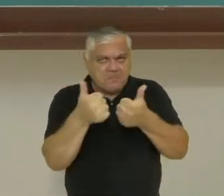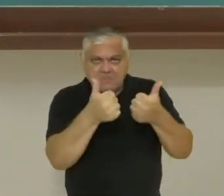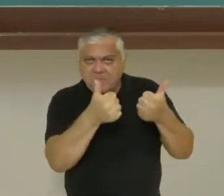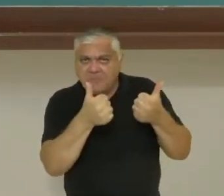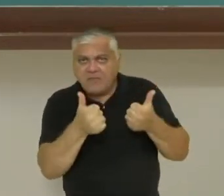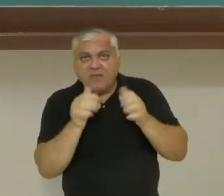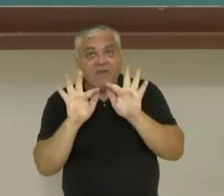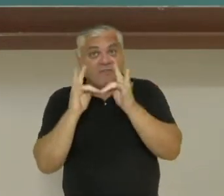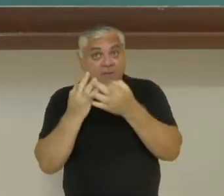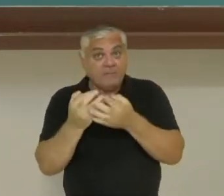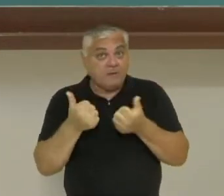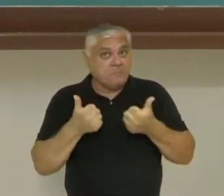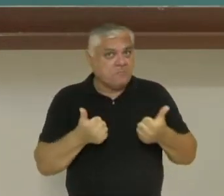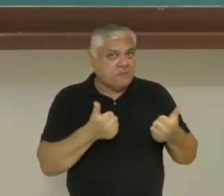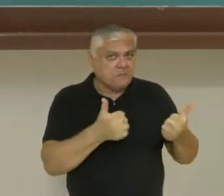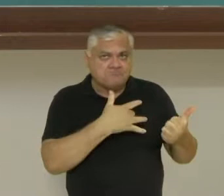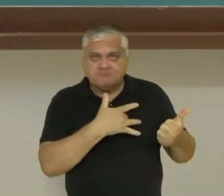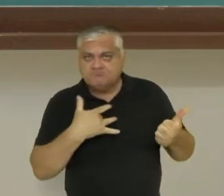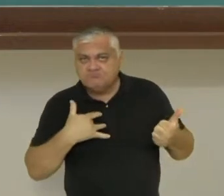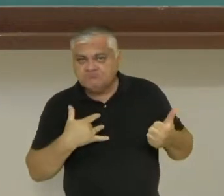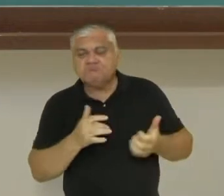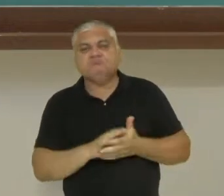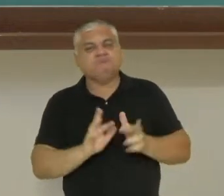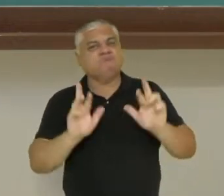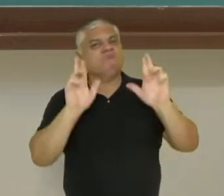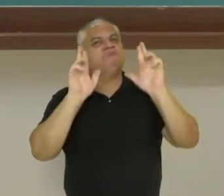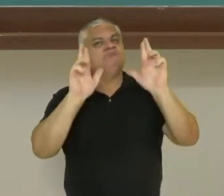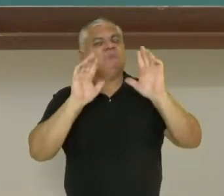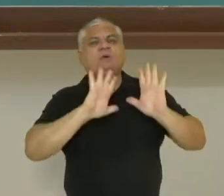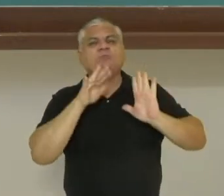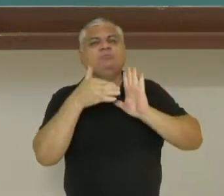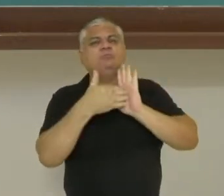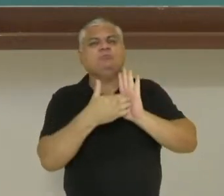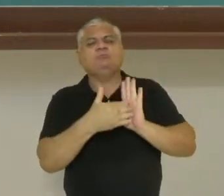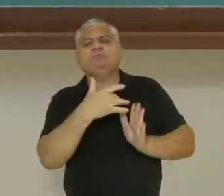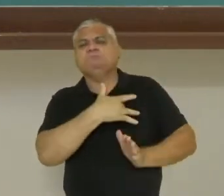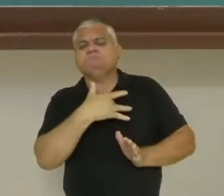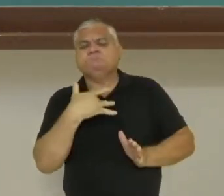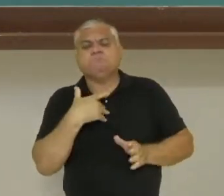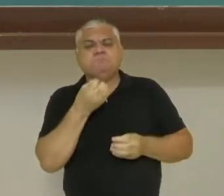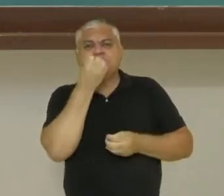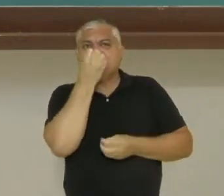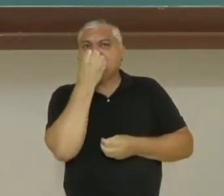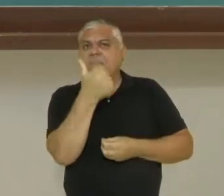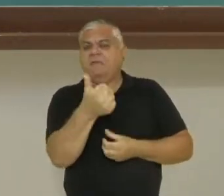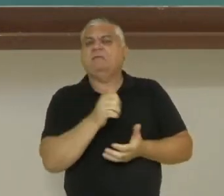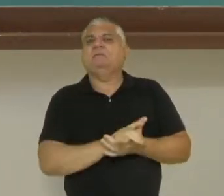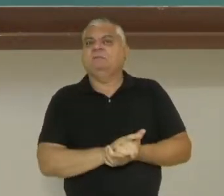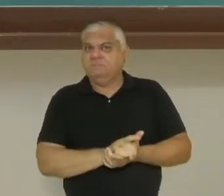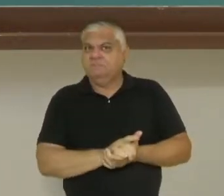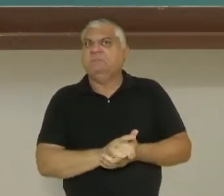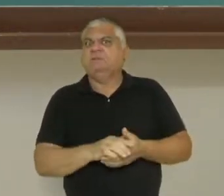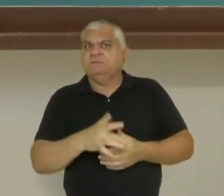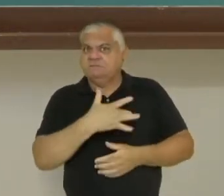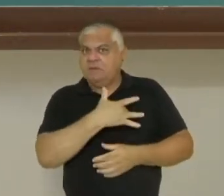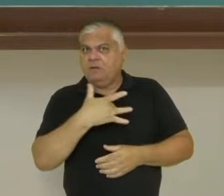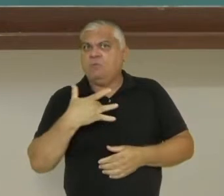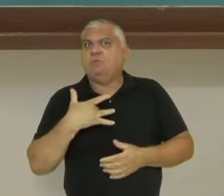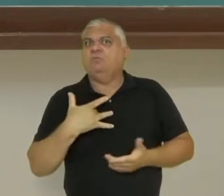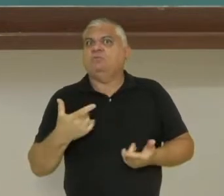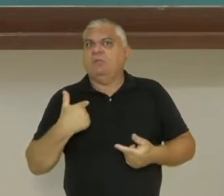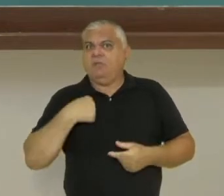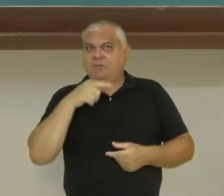E a família está bem também? Eu espero que todos vocês estejam muito bem, com muita saúde.